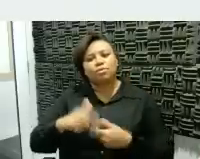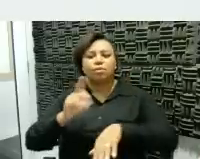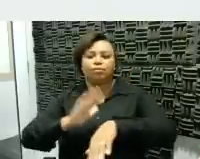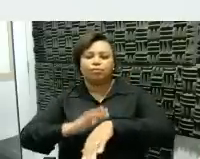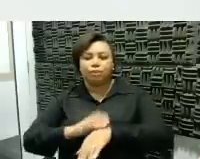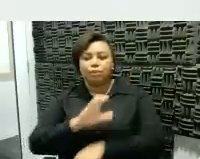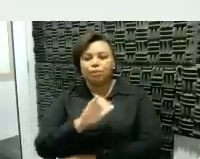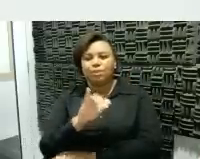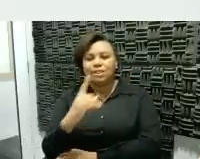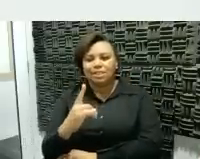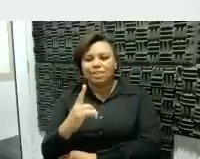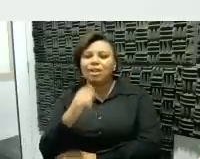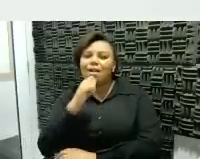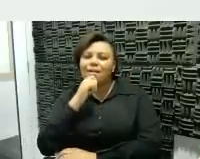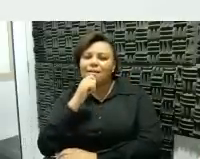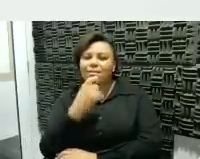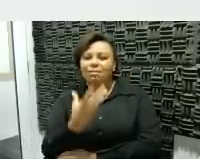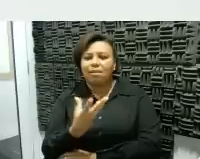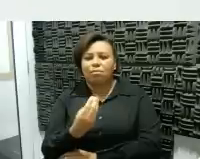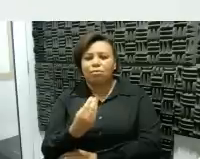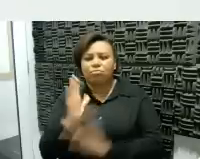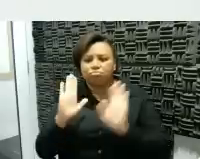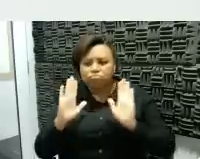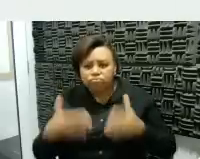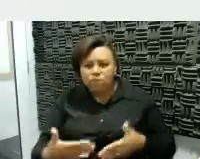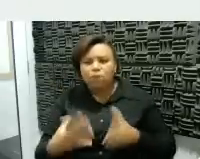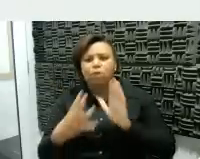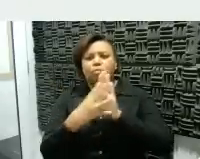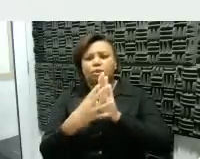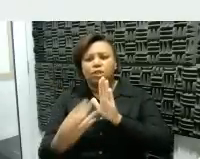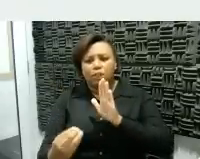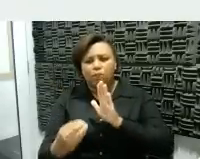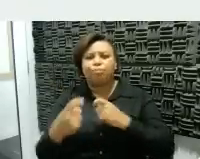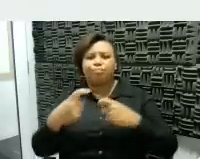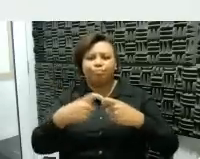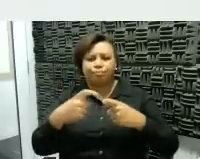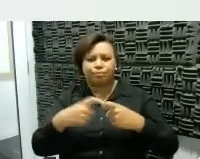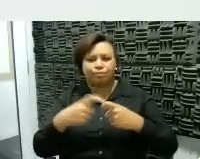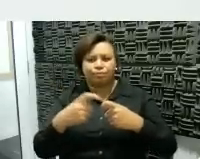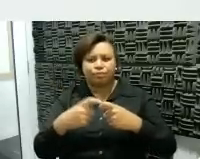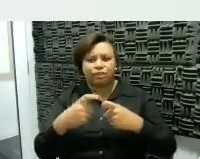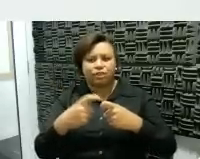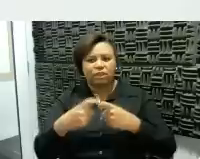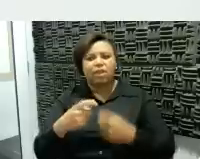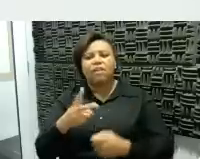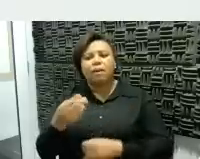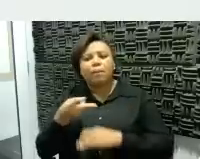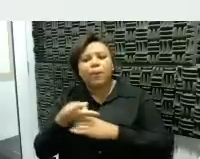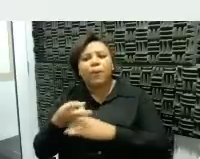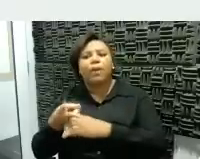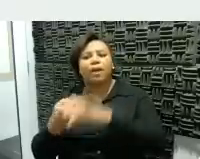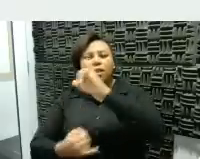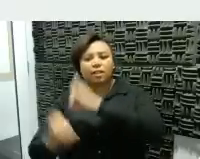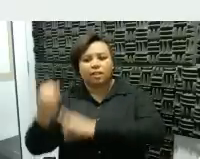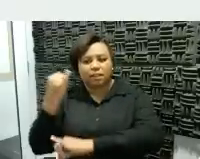bastante centrado no modelo biomédico né ele vai lá se vocês procurarem na internet ele vai dar